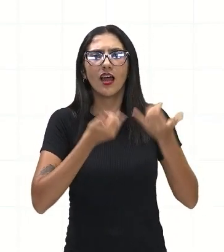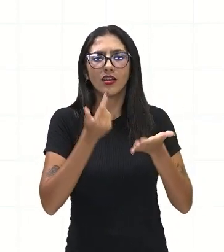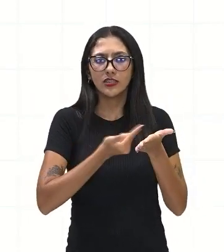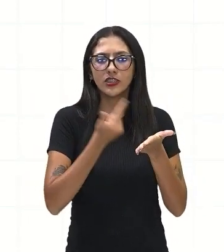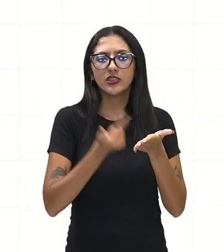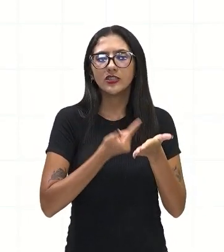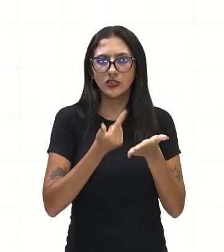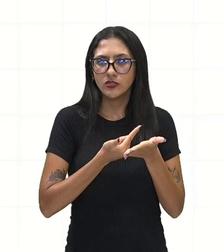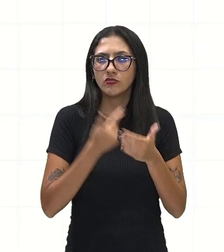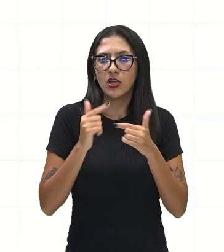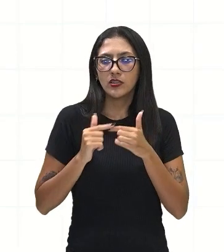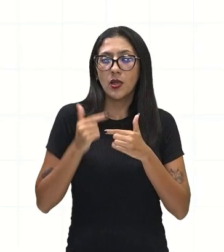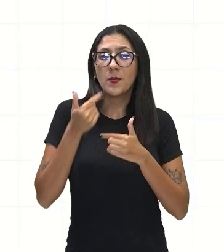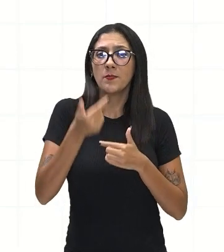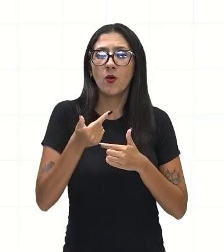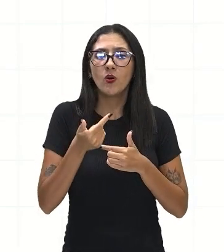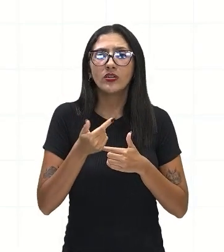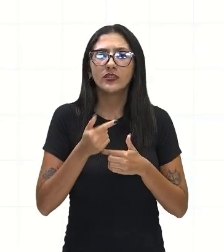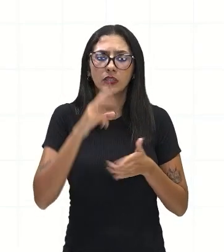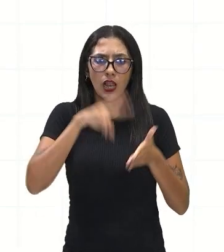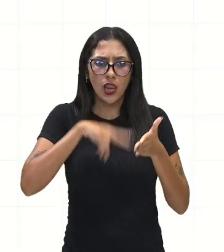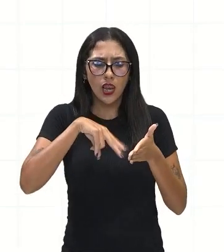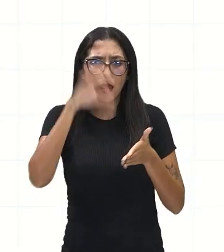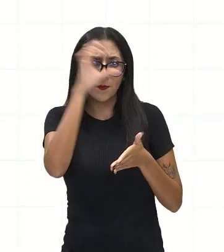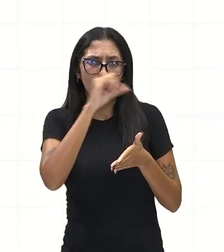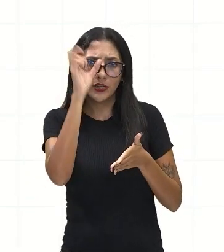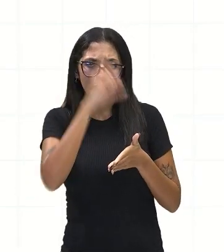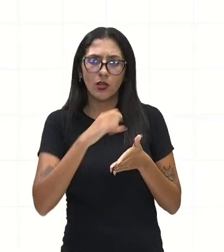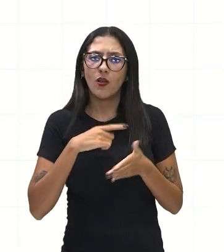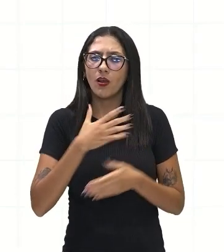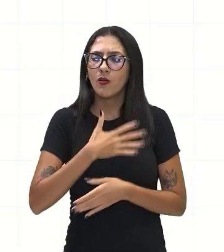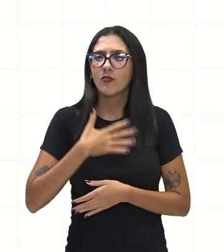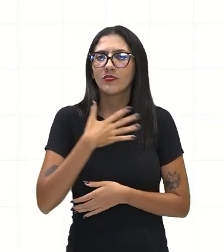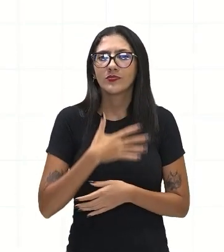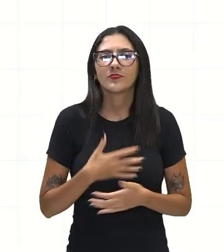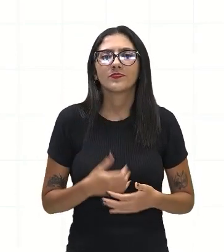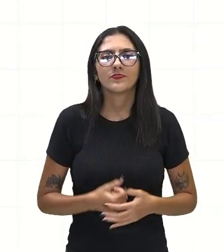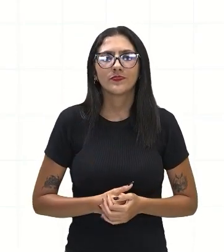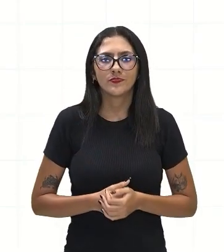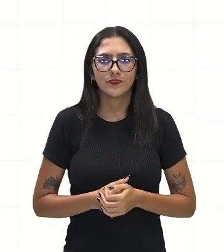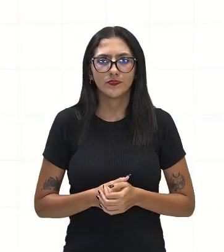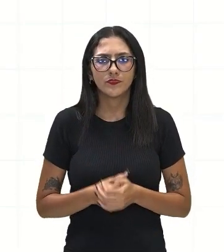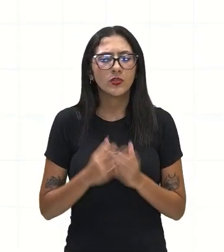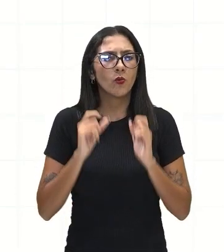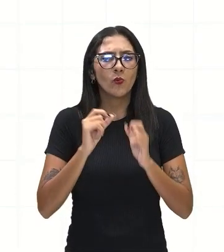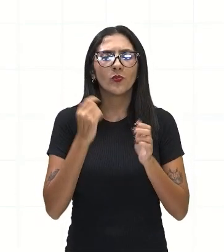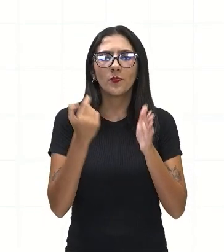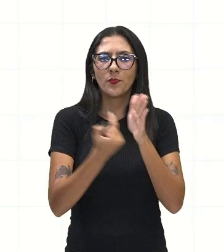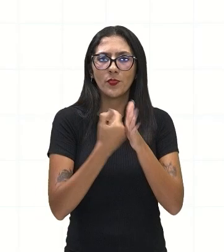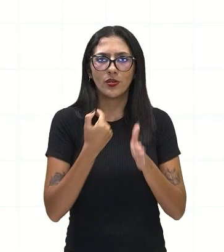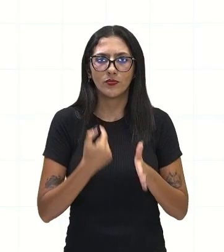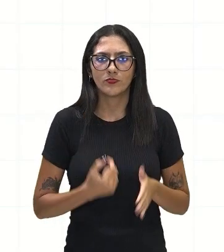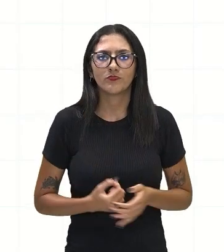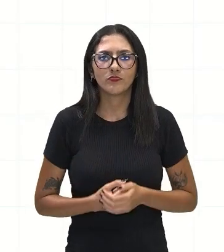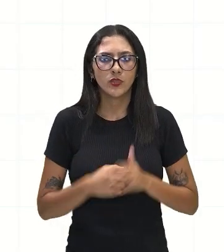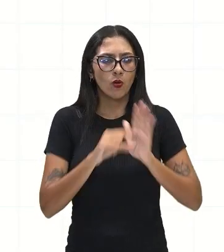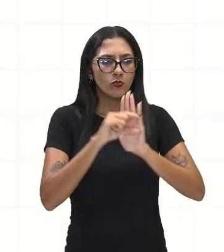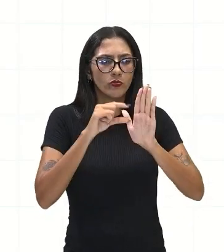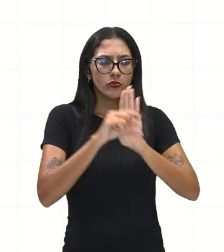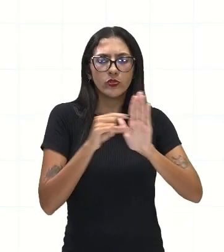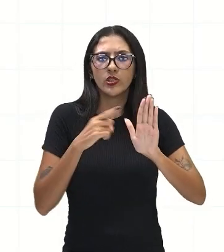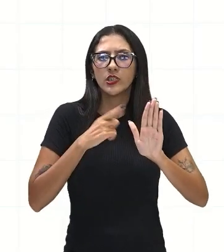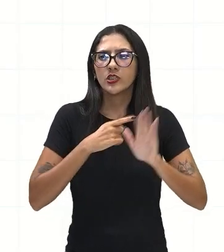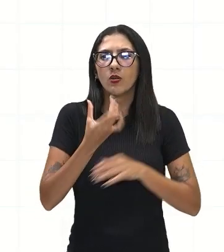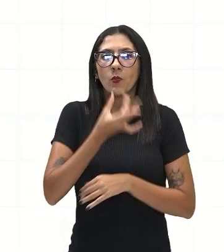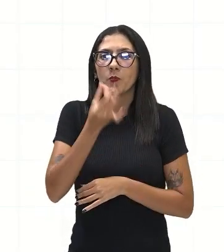ler, gostava de ler. Vamos para a questão. Então, a questão diz o seguinte: o trecho em que se identifica a opinião da